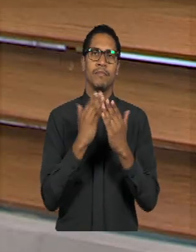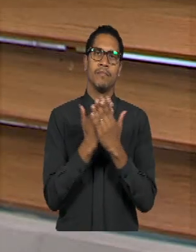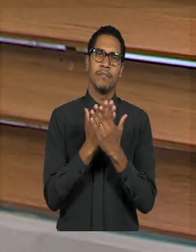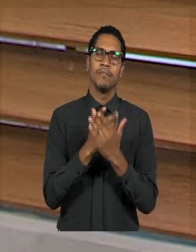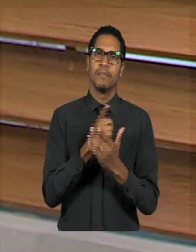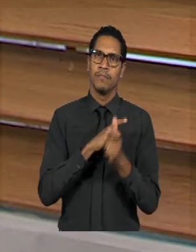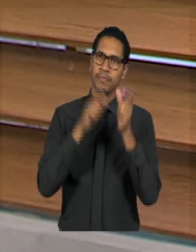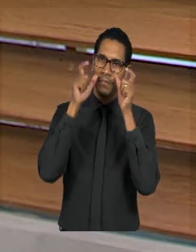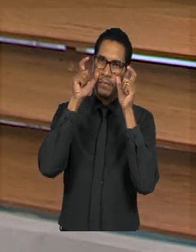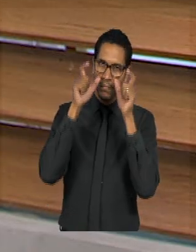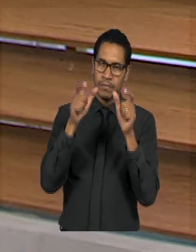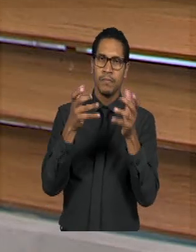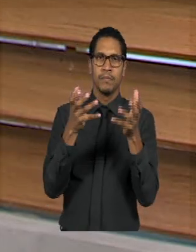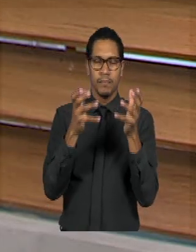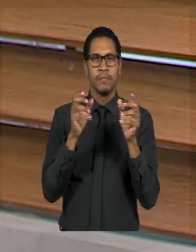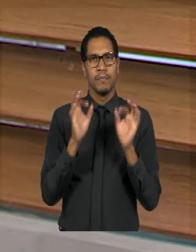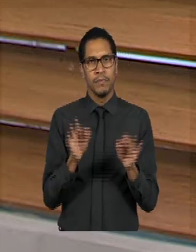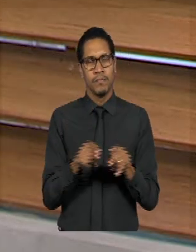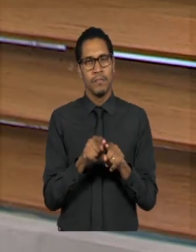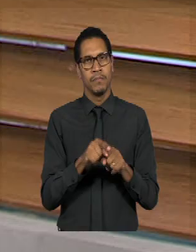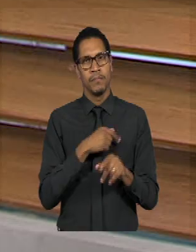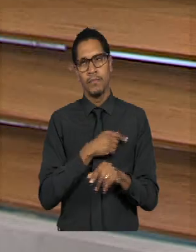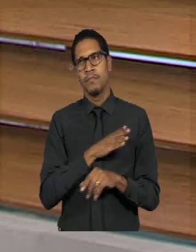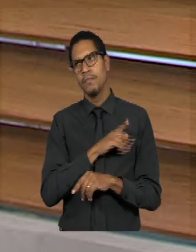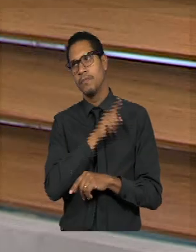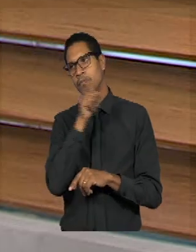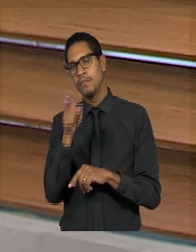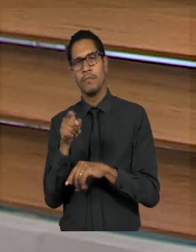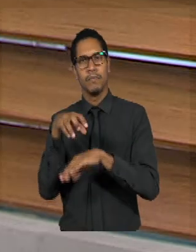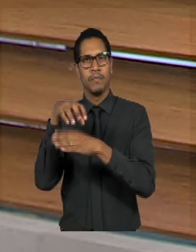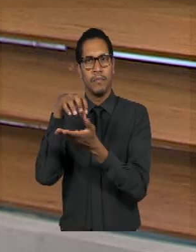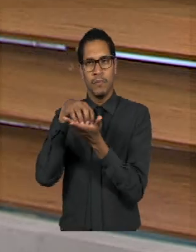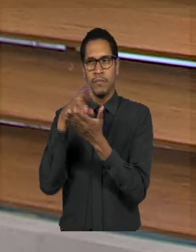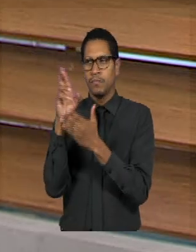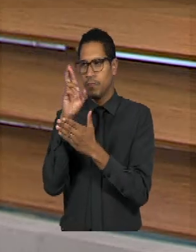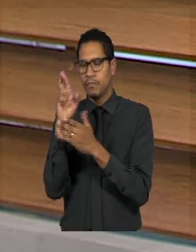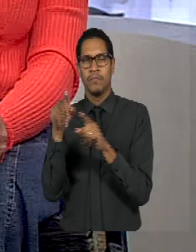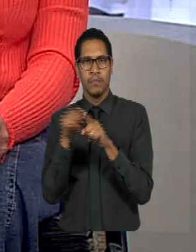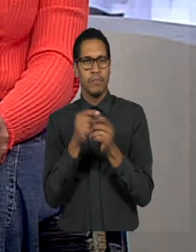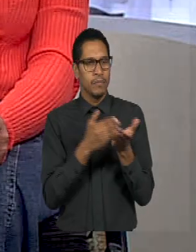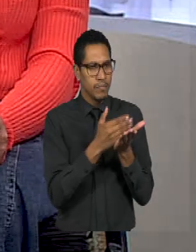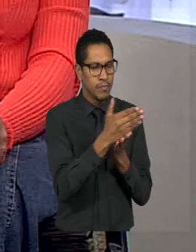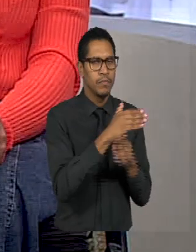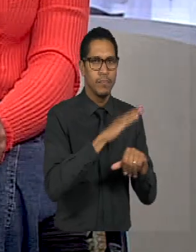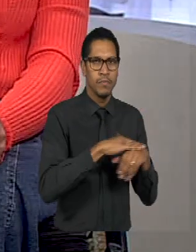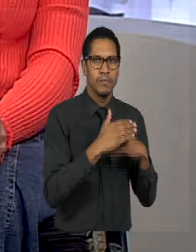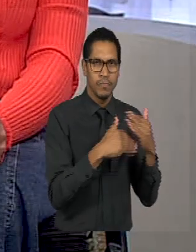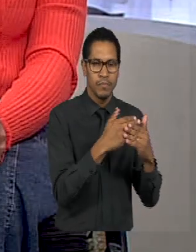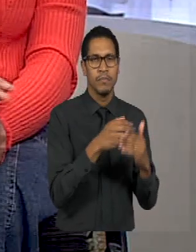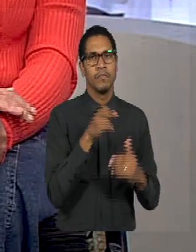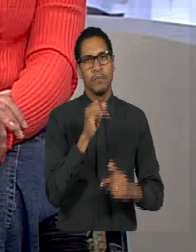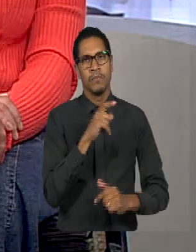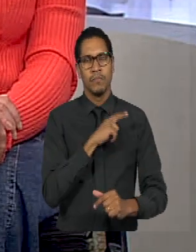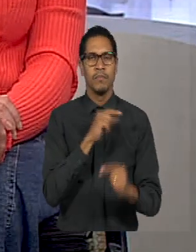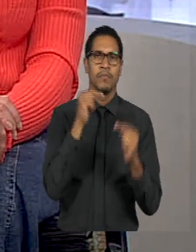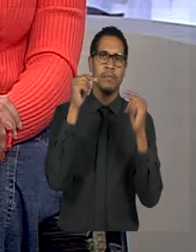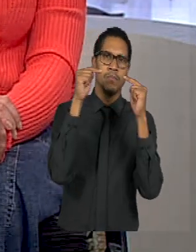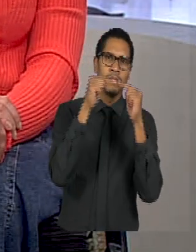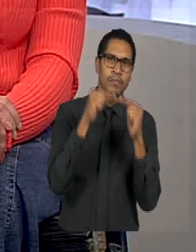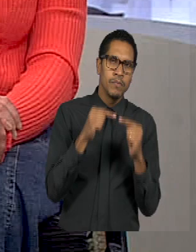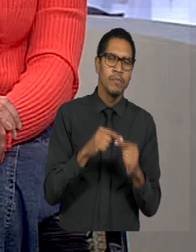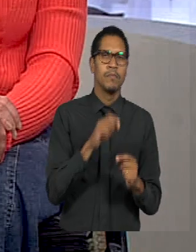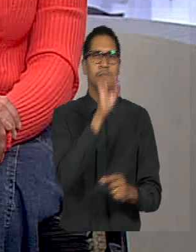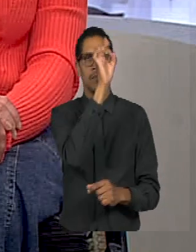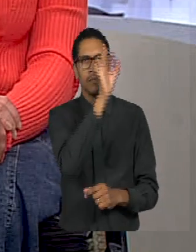têm interesse, ela vai procurar o observatório e ela vai implantar. De acordo com cada faixa